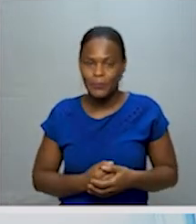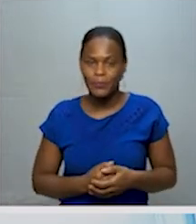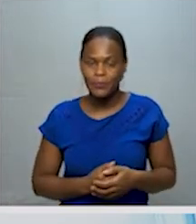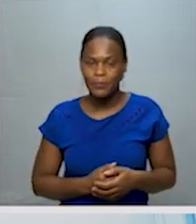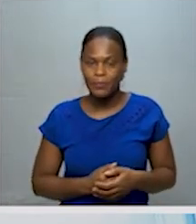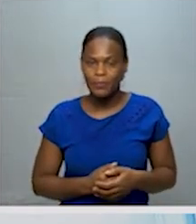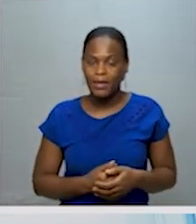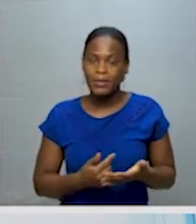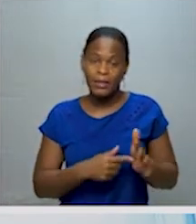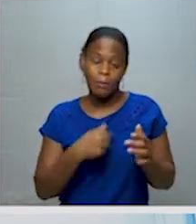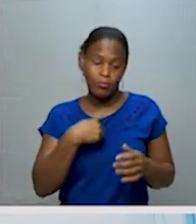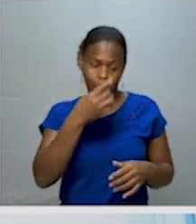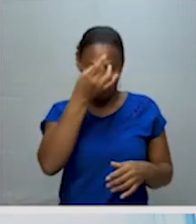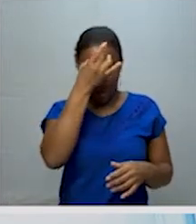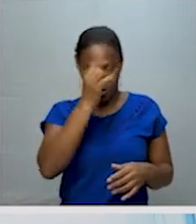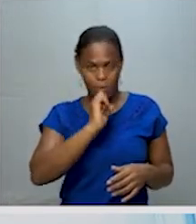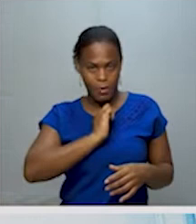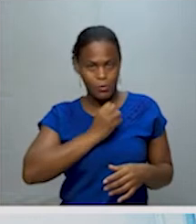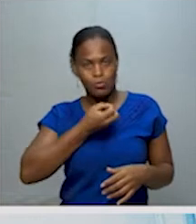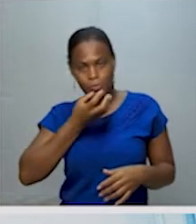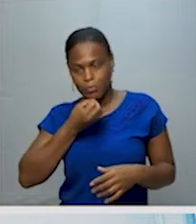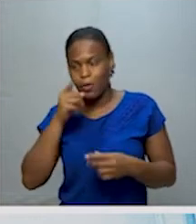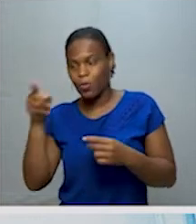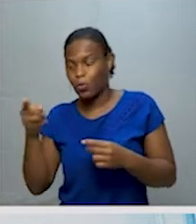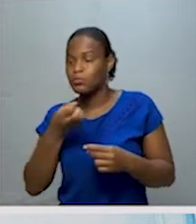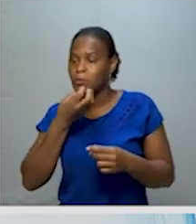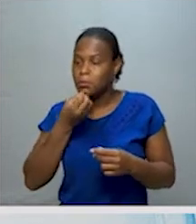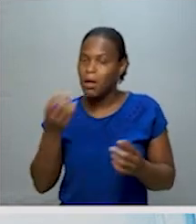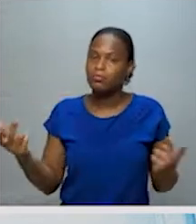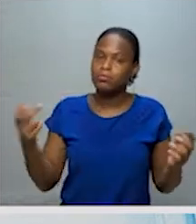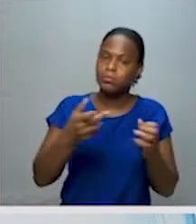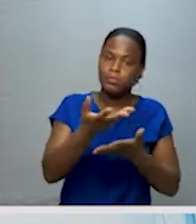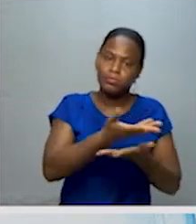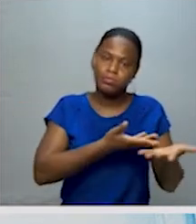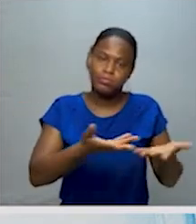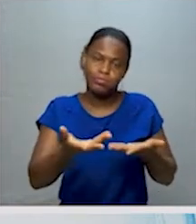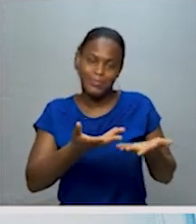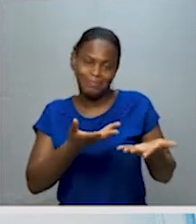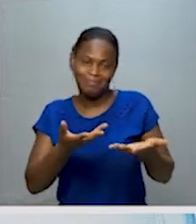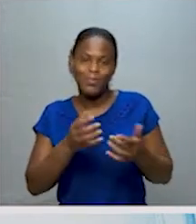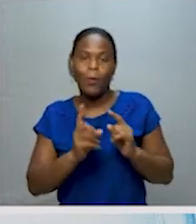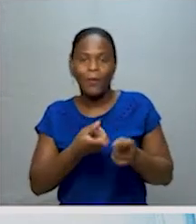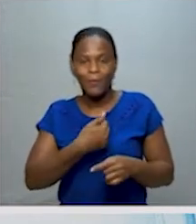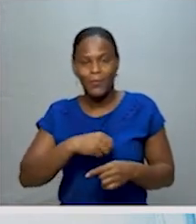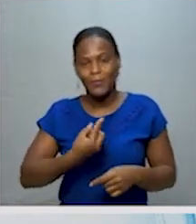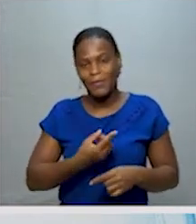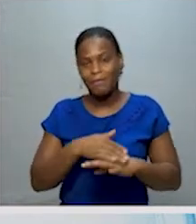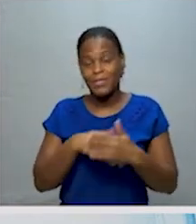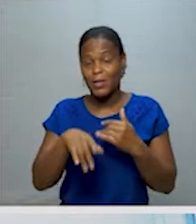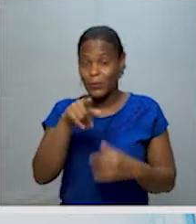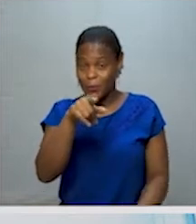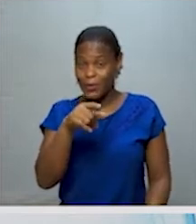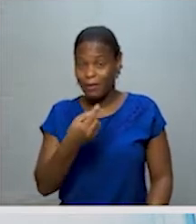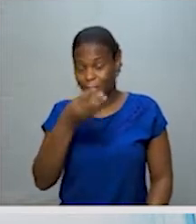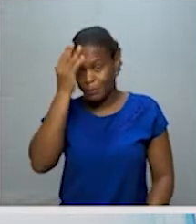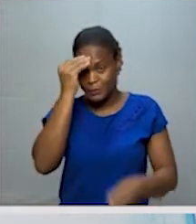discutir argumentos. Eu trago o meu argumento, você traz o seu argumento, nós podemos discutir argumentos. É isto que nós devemos fazer. E